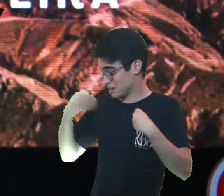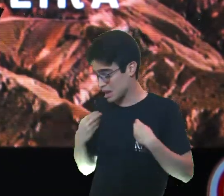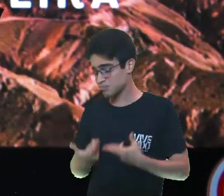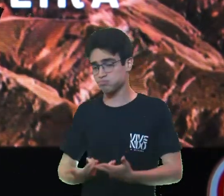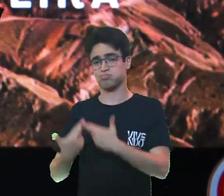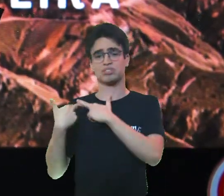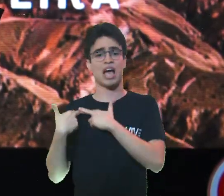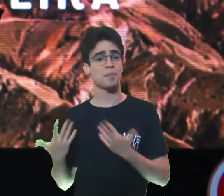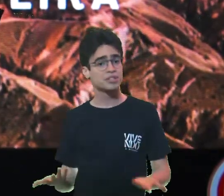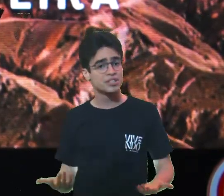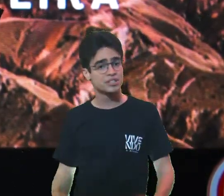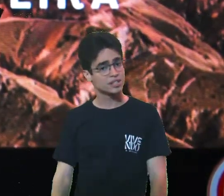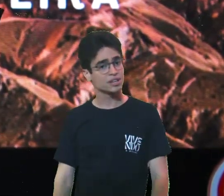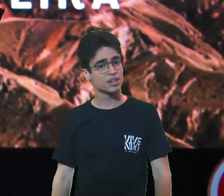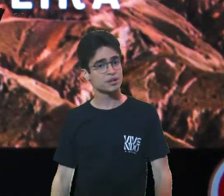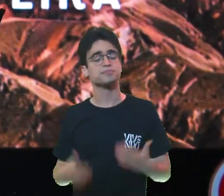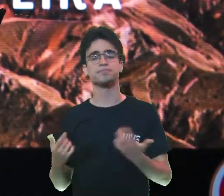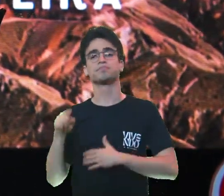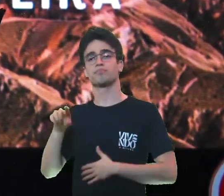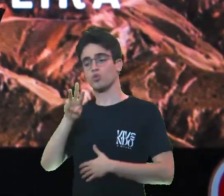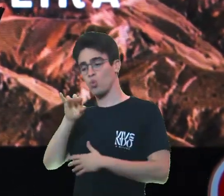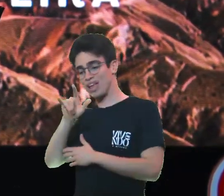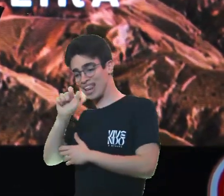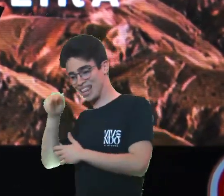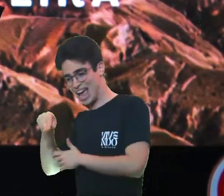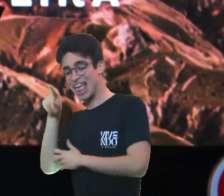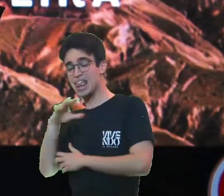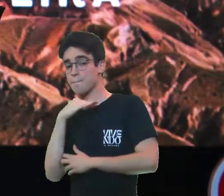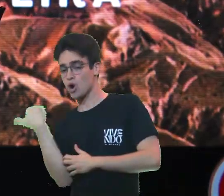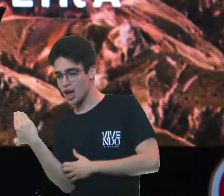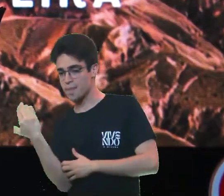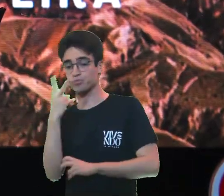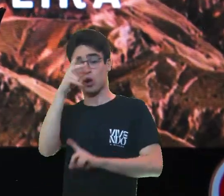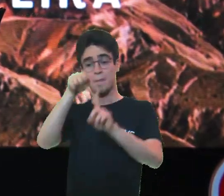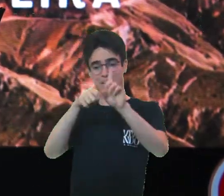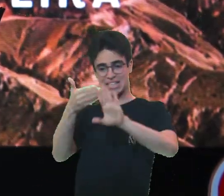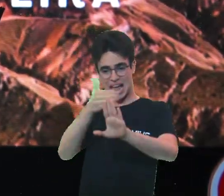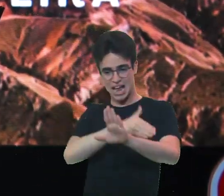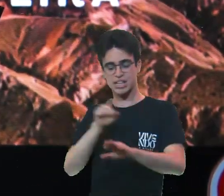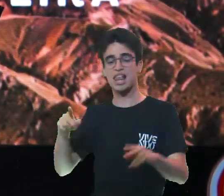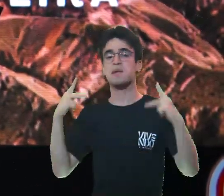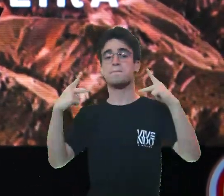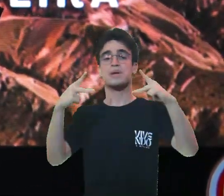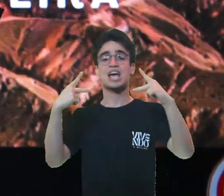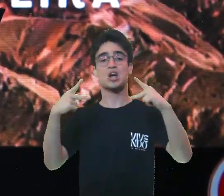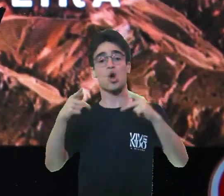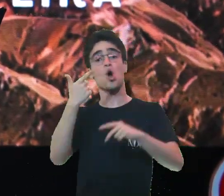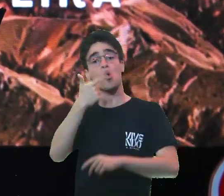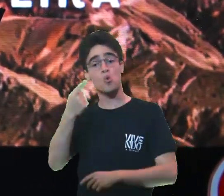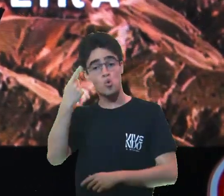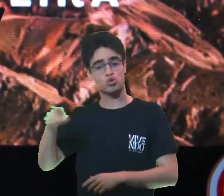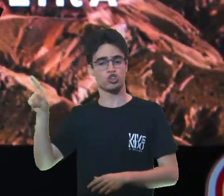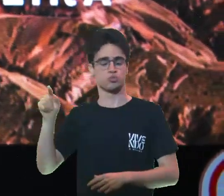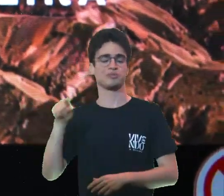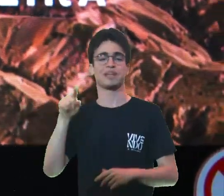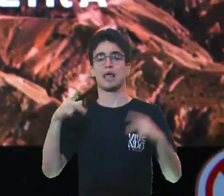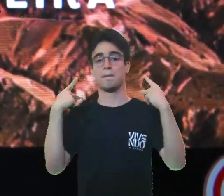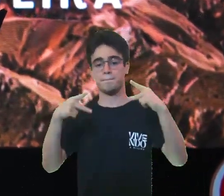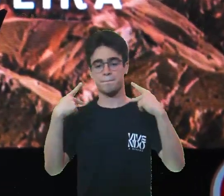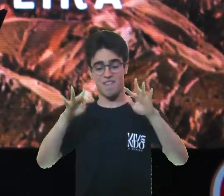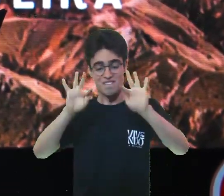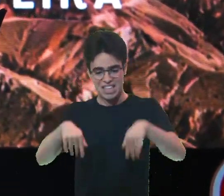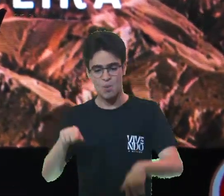você? 2 meses antes de William Booth morrer, ele pregou o seu último sermão. E no final desse sermão ele